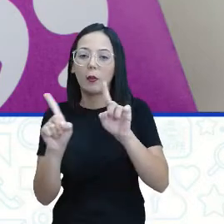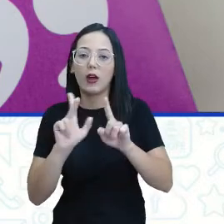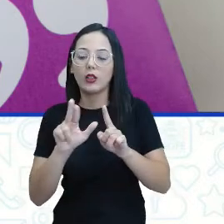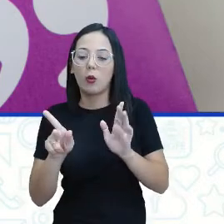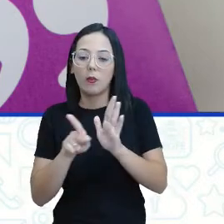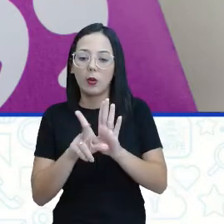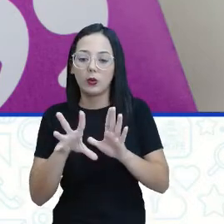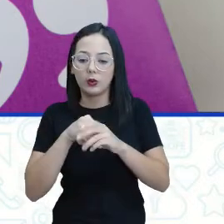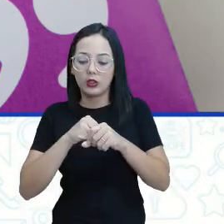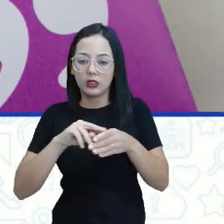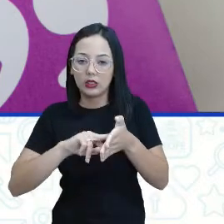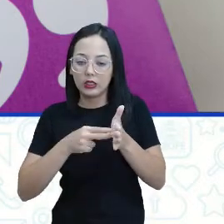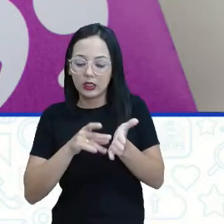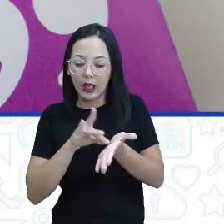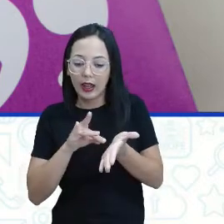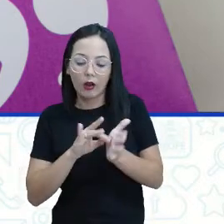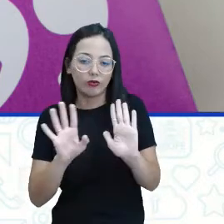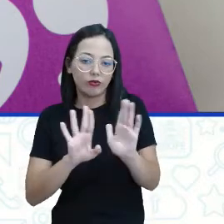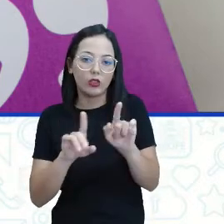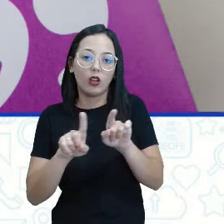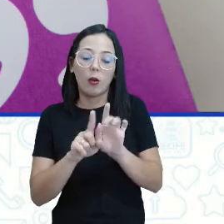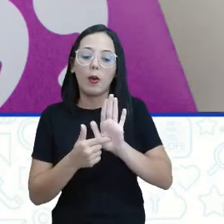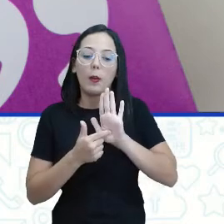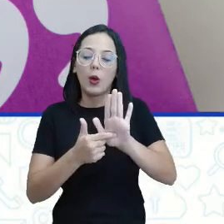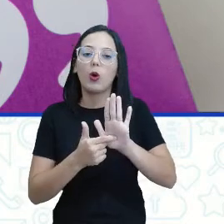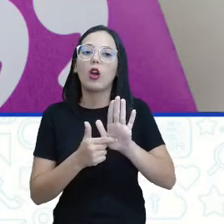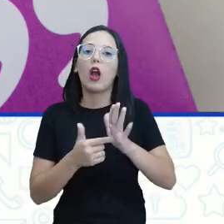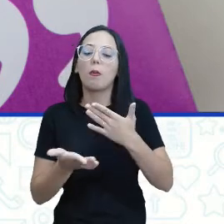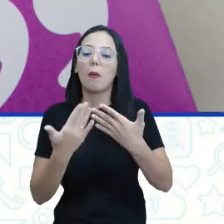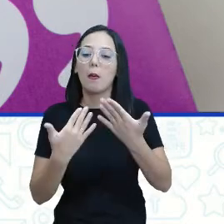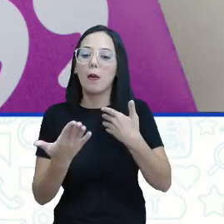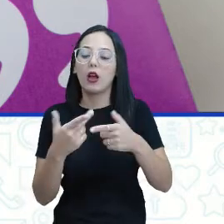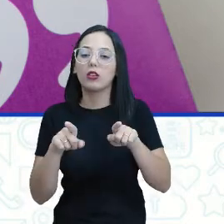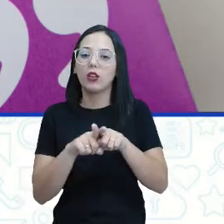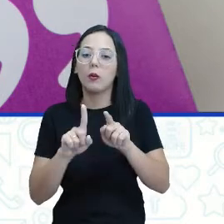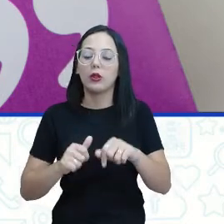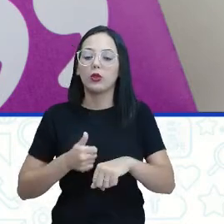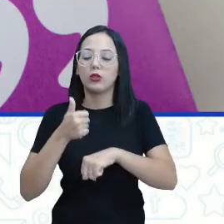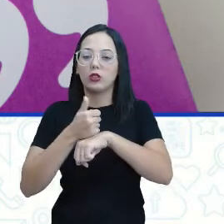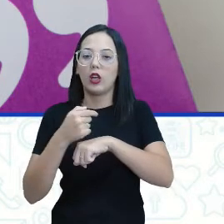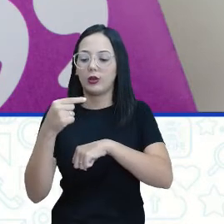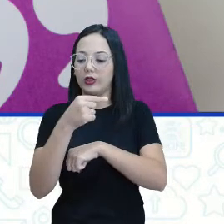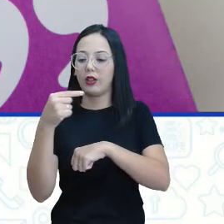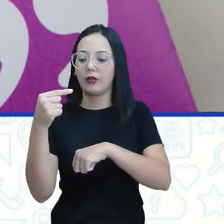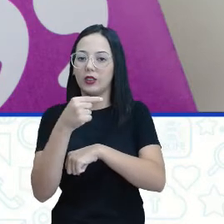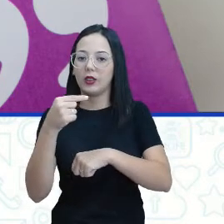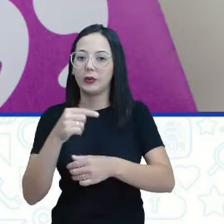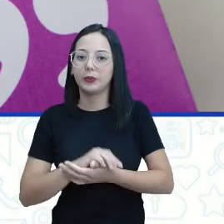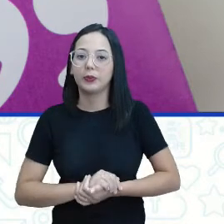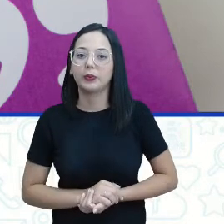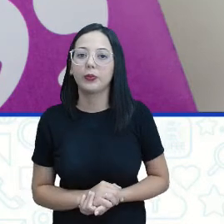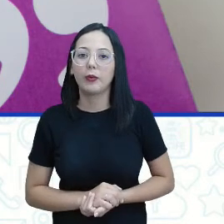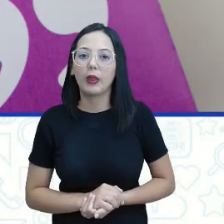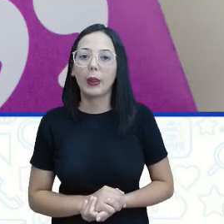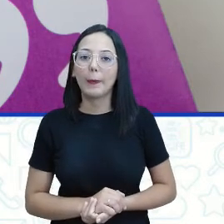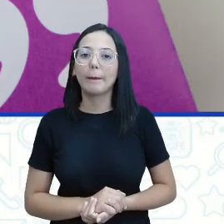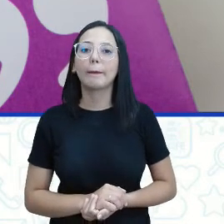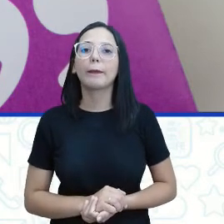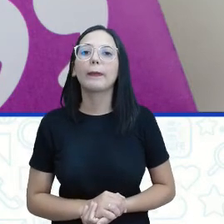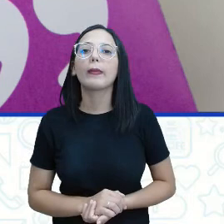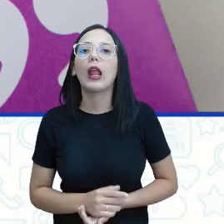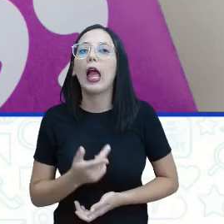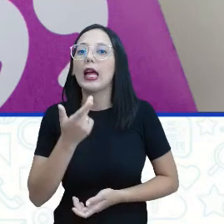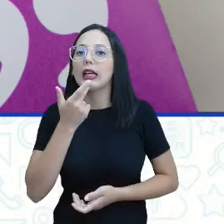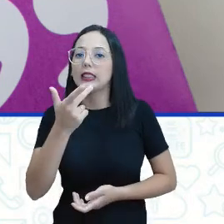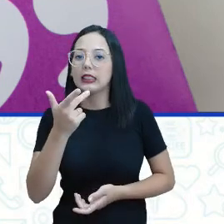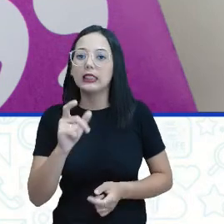sentido literal. Para marcar o diálogo em substituição ao travessão. Então, dizem as